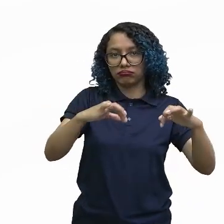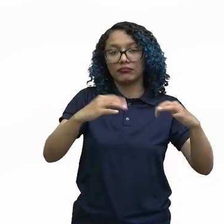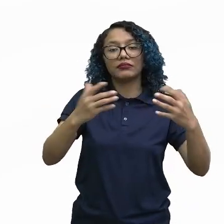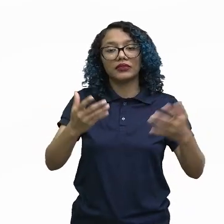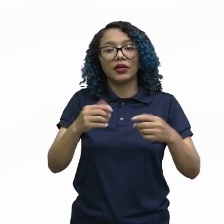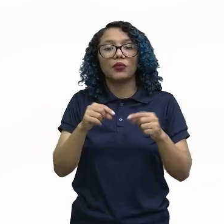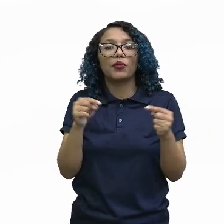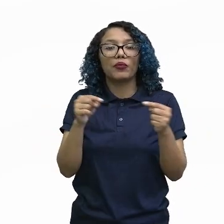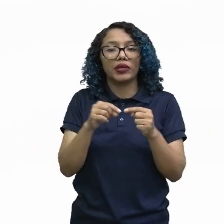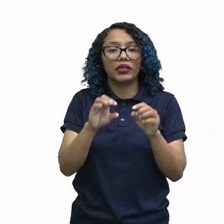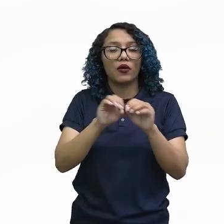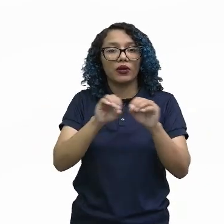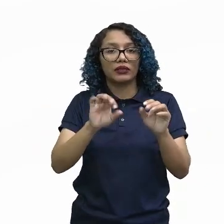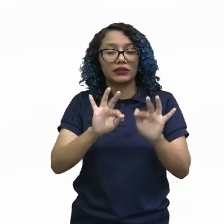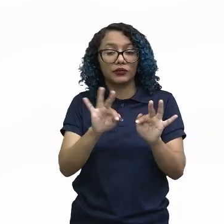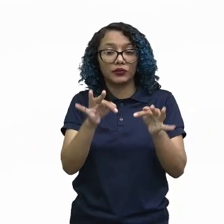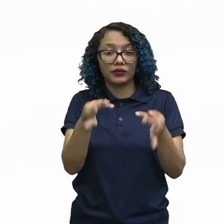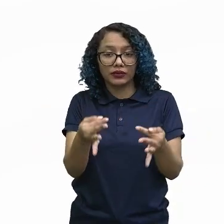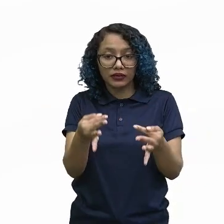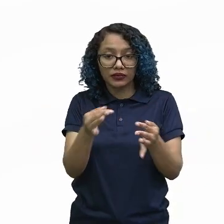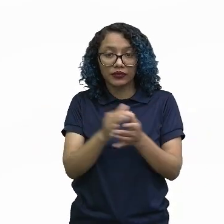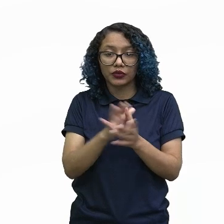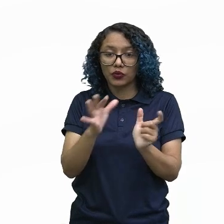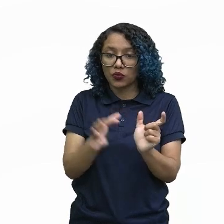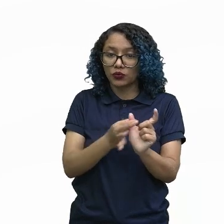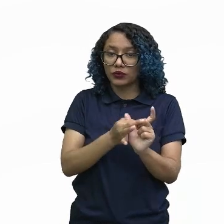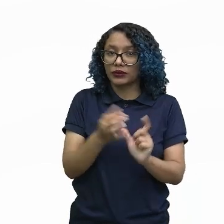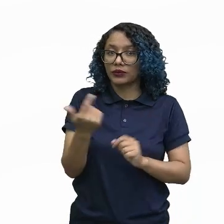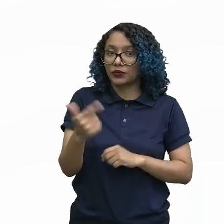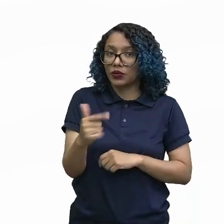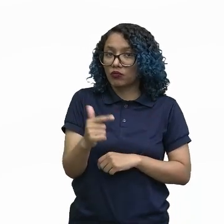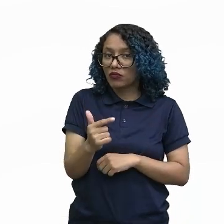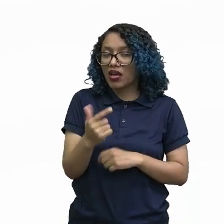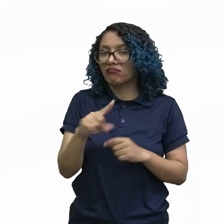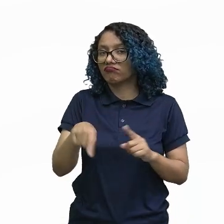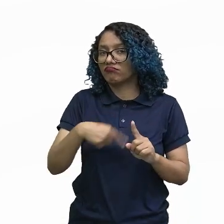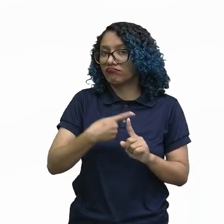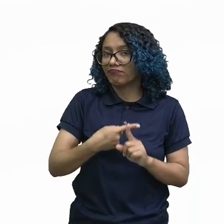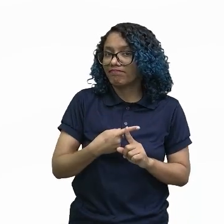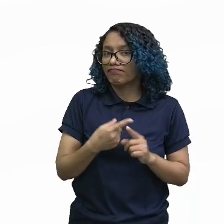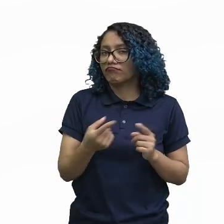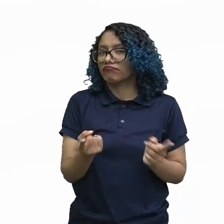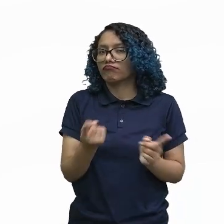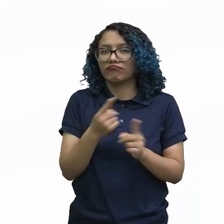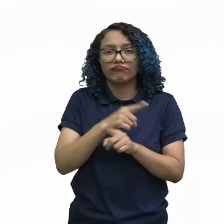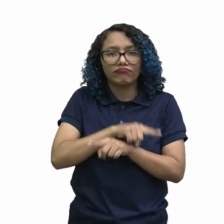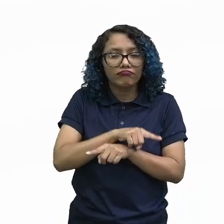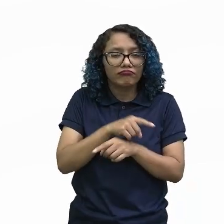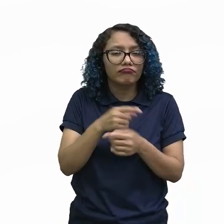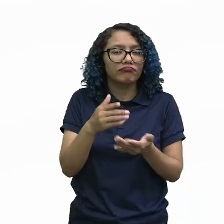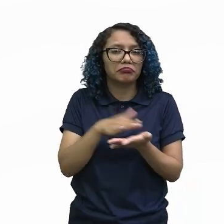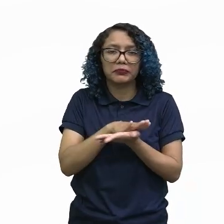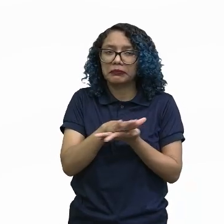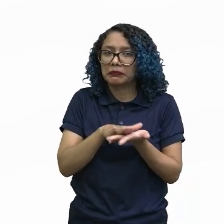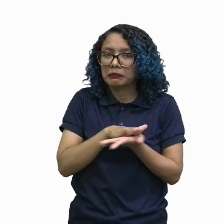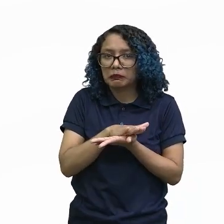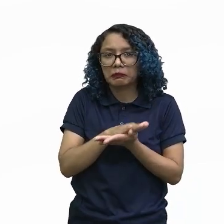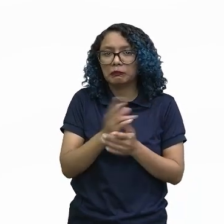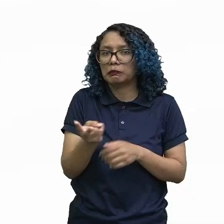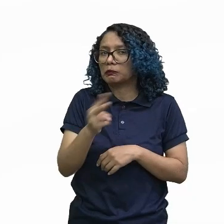oração mais simples e não há a presença de nenhuma conjunção, nem aditiva, nem adversativa,